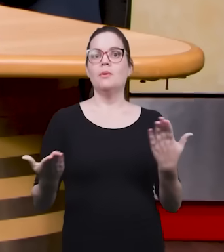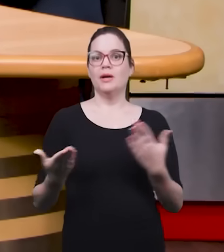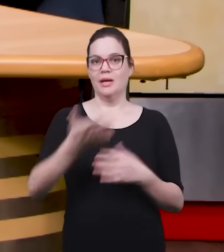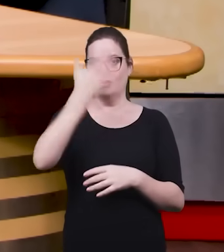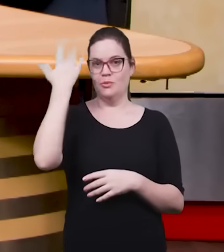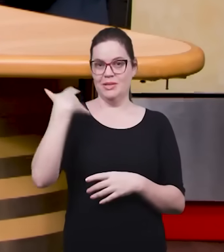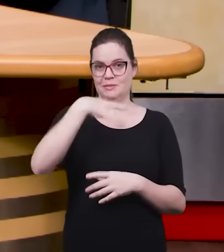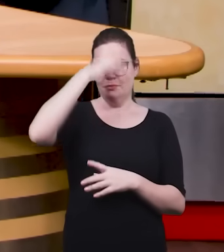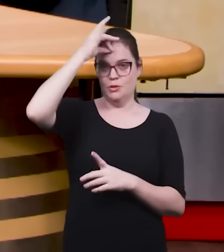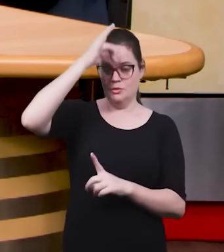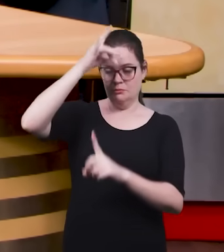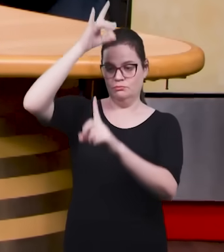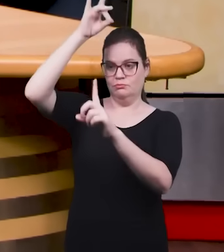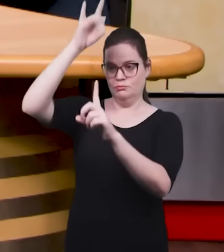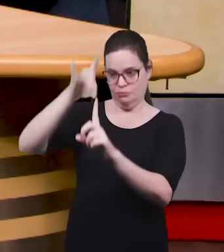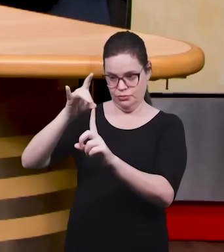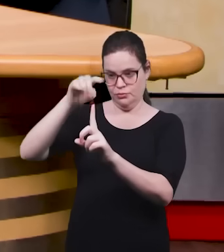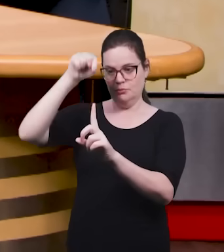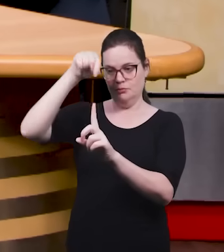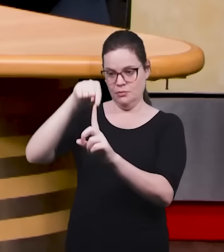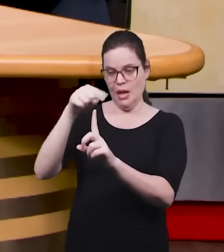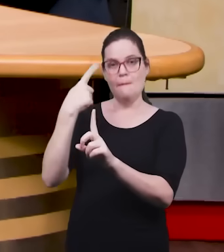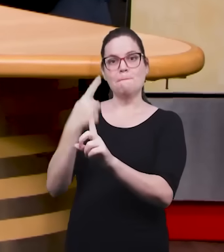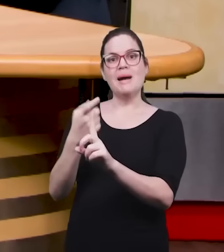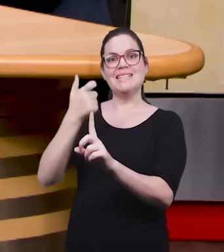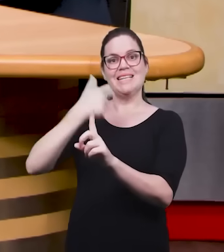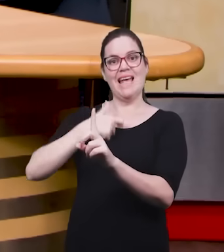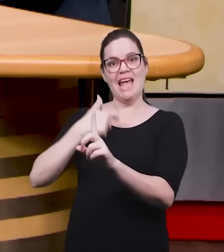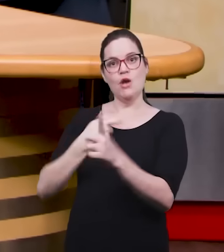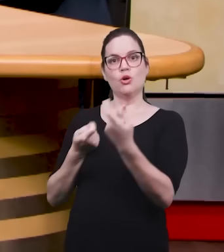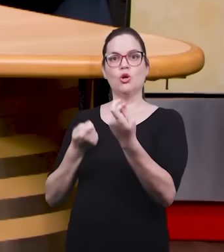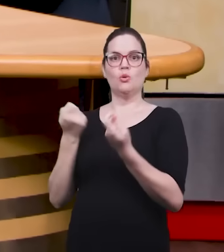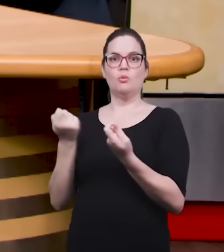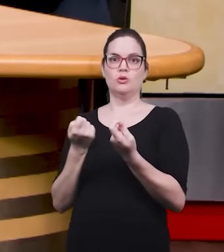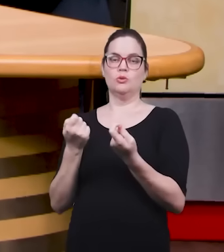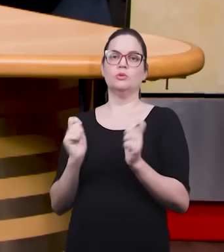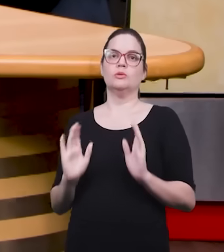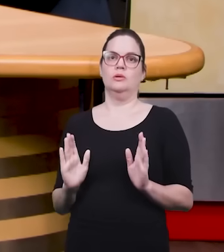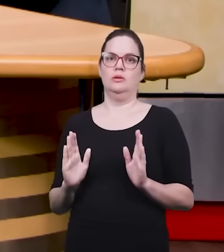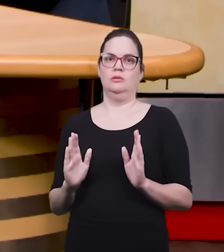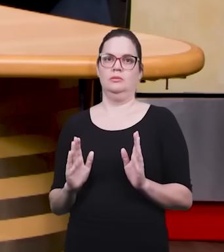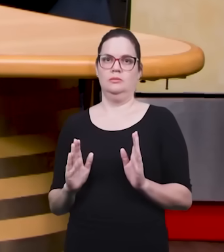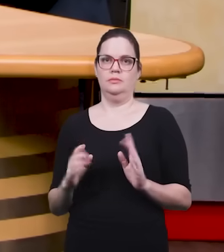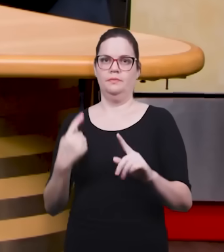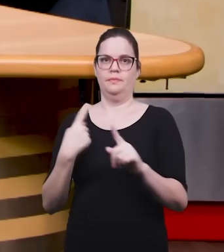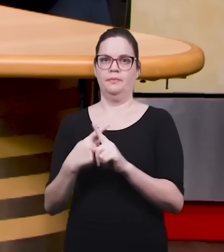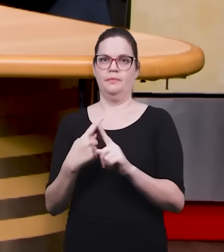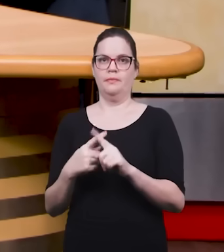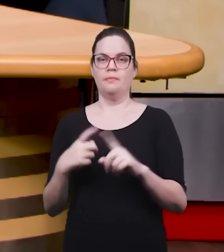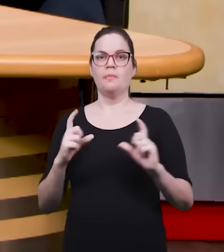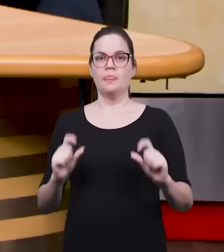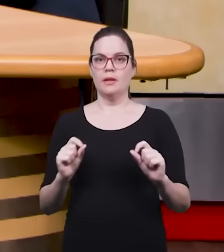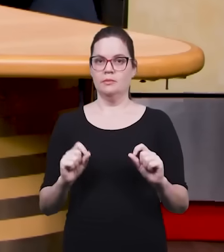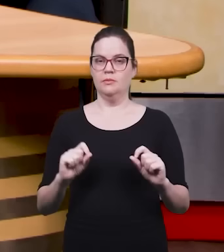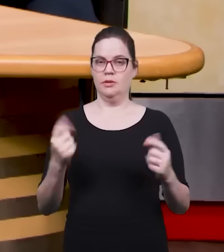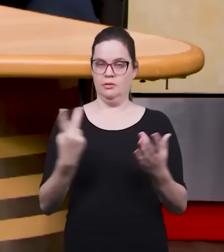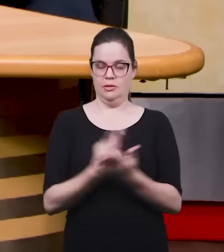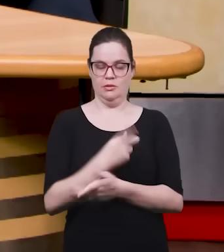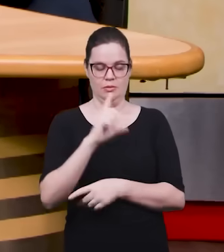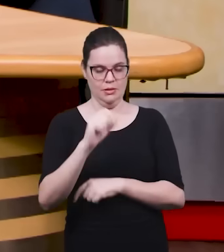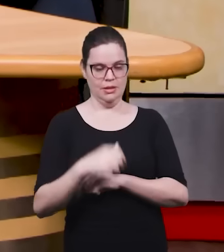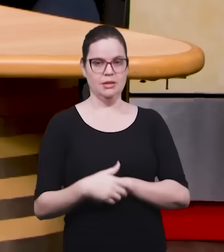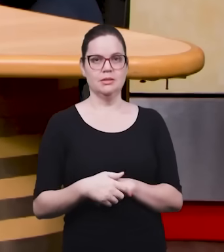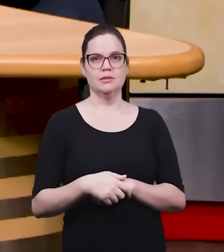ao profeta. Isso, o espírito do profeta. Boa palavra. O espírito do profeta está sujeito ao profeta. Até porque,